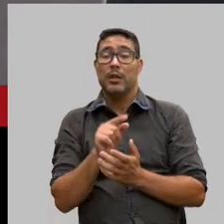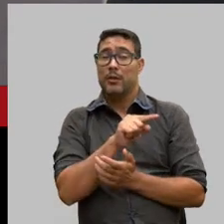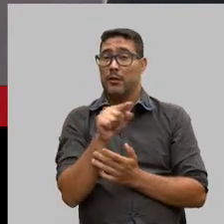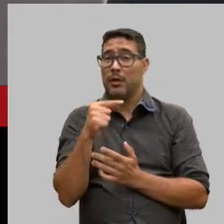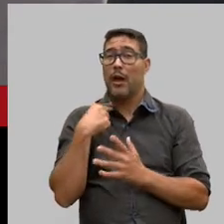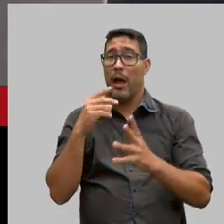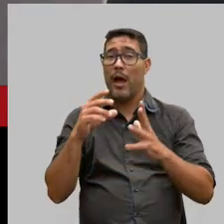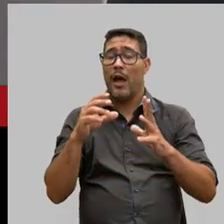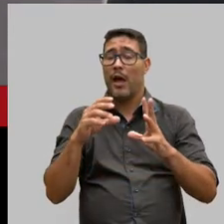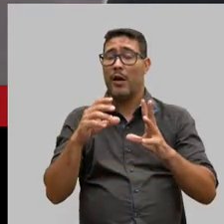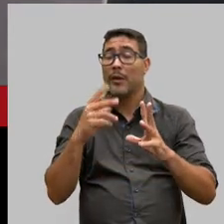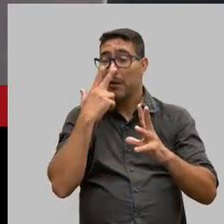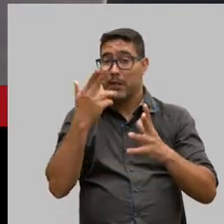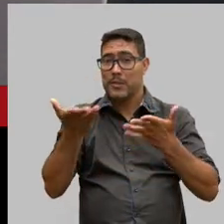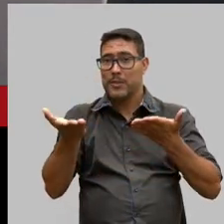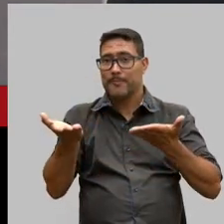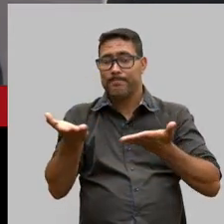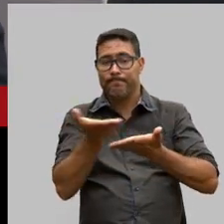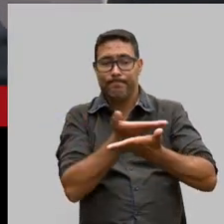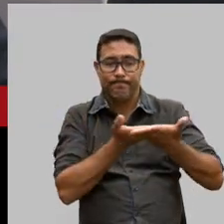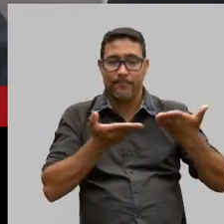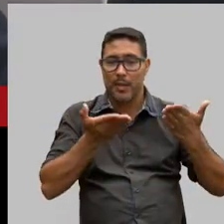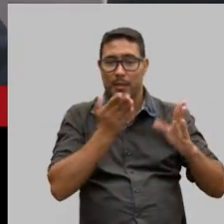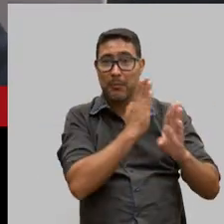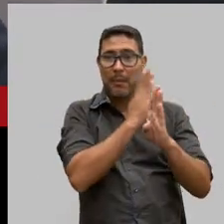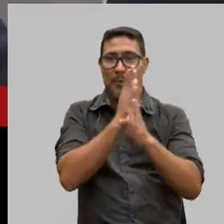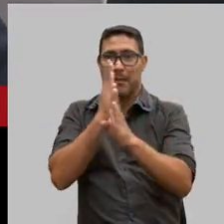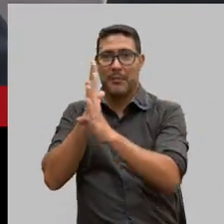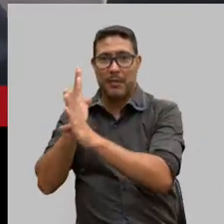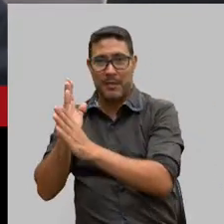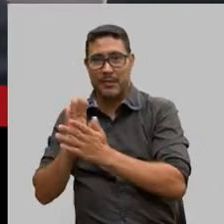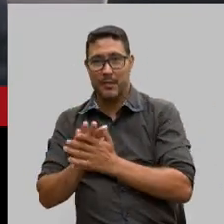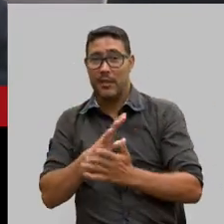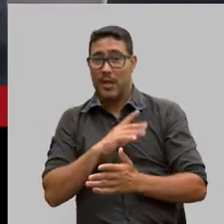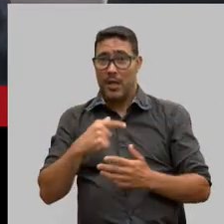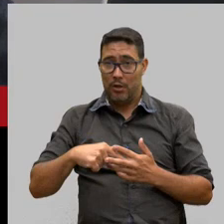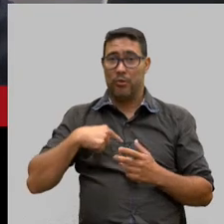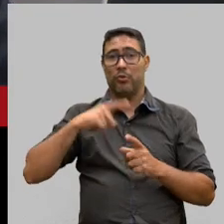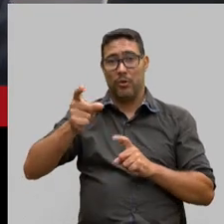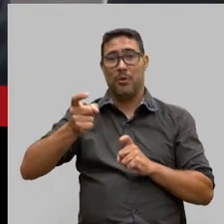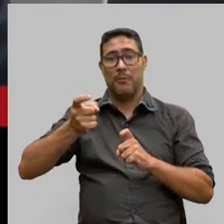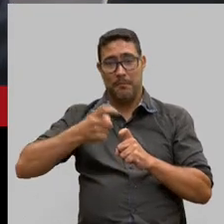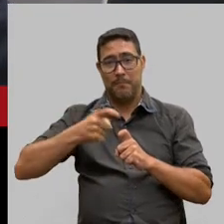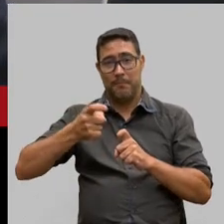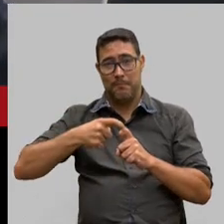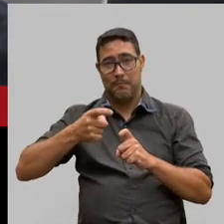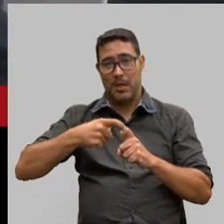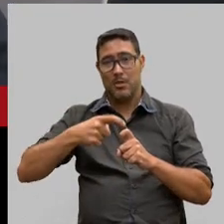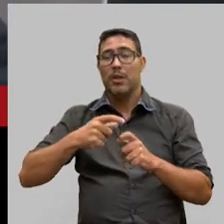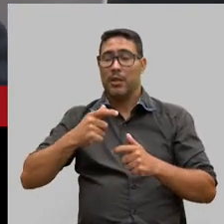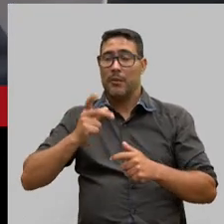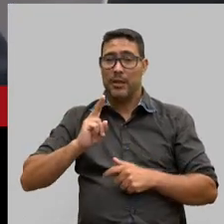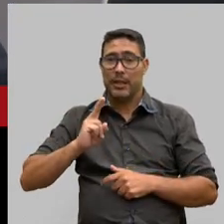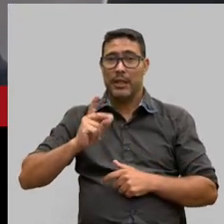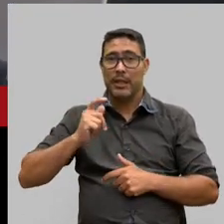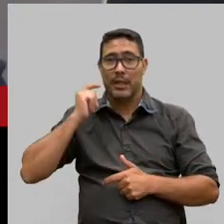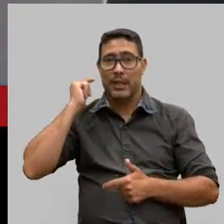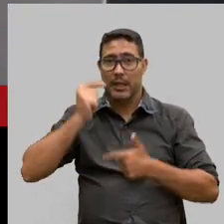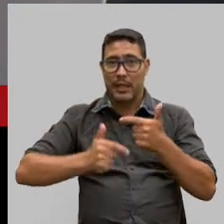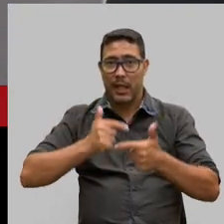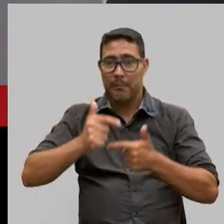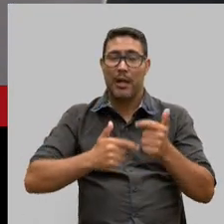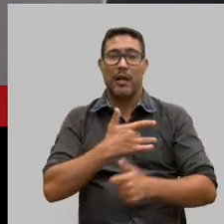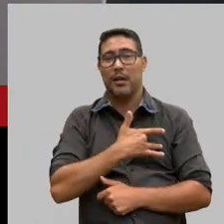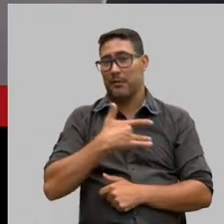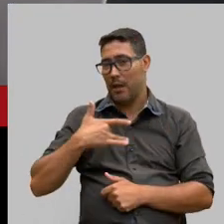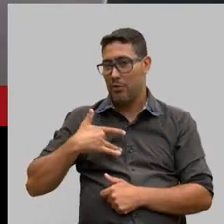várias maneiras de cuidar das pessoas eu sou médico sempre trabalhei na saúde pública fui porteiro do hospital atendente